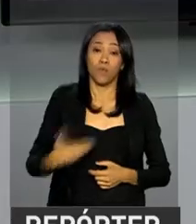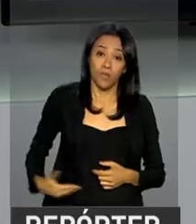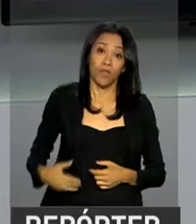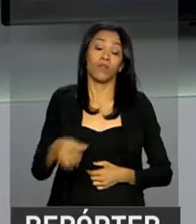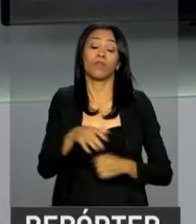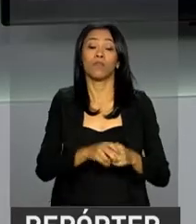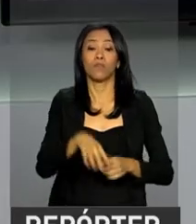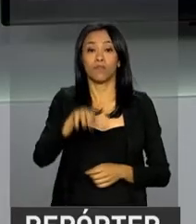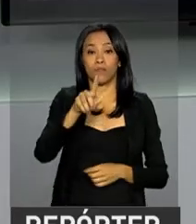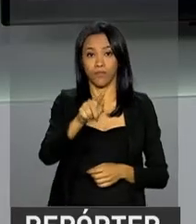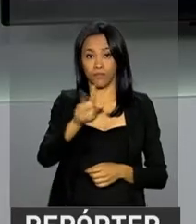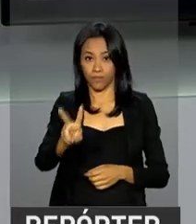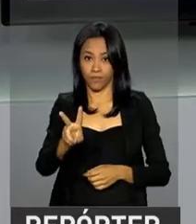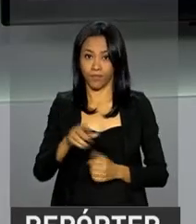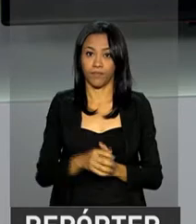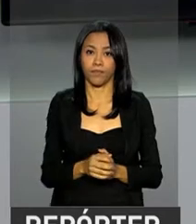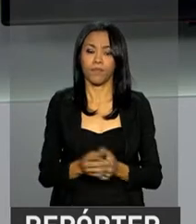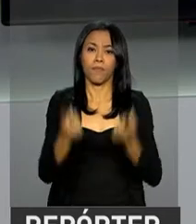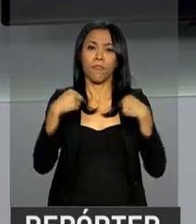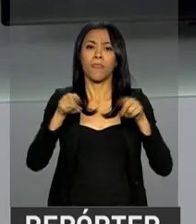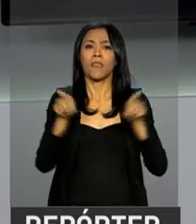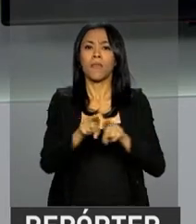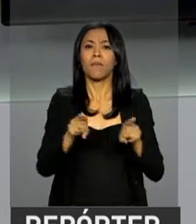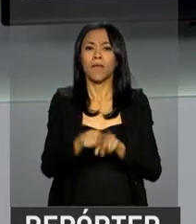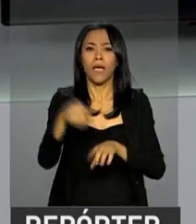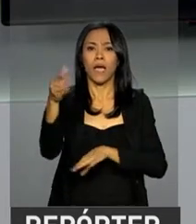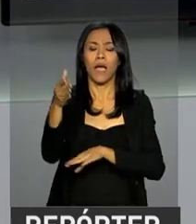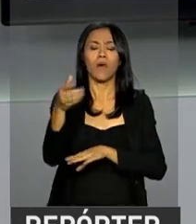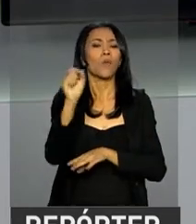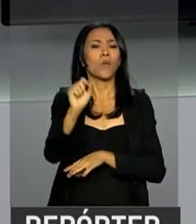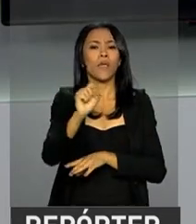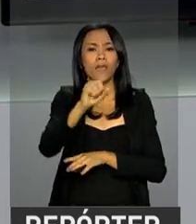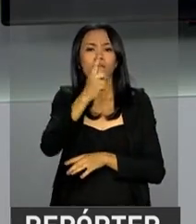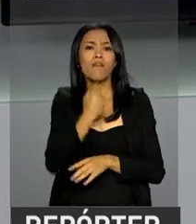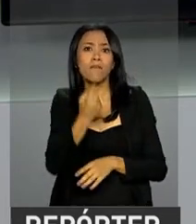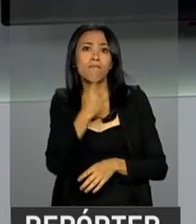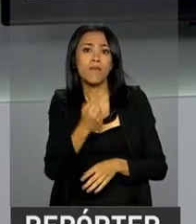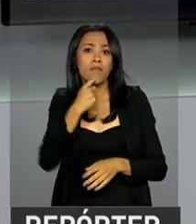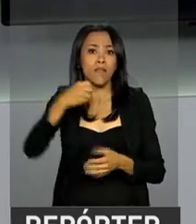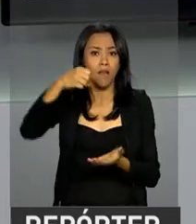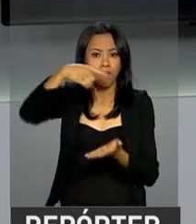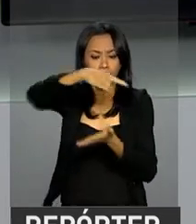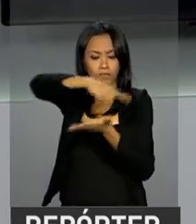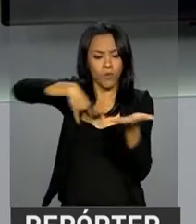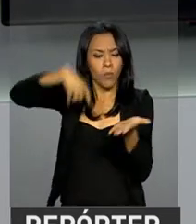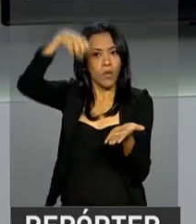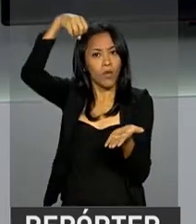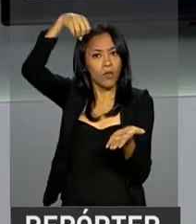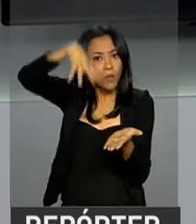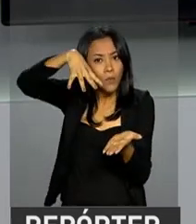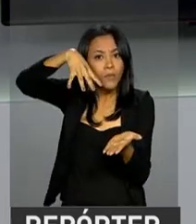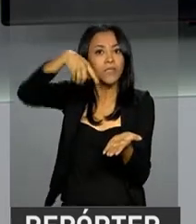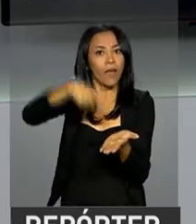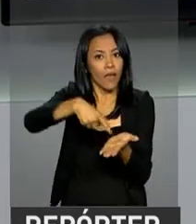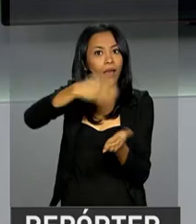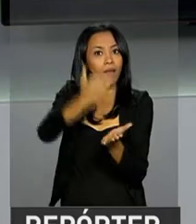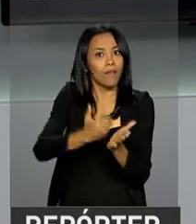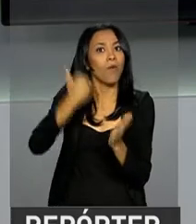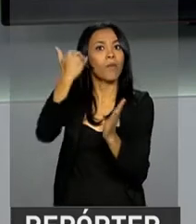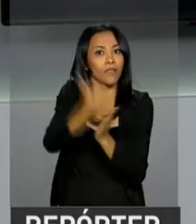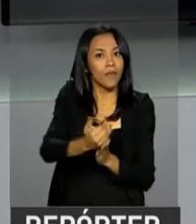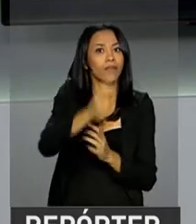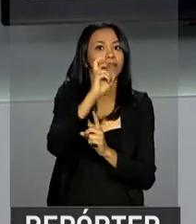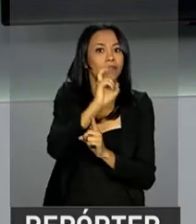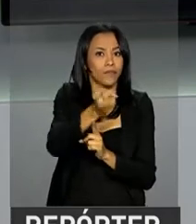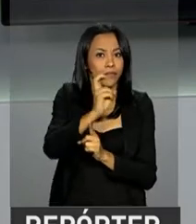a bandeira tarifária para o mês de novembro será vermelha no patamar 2 isso significa uma cobrança extra de 5